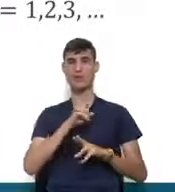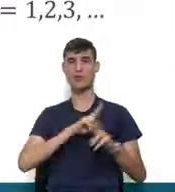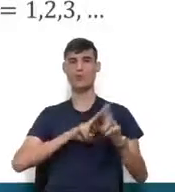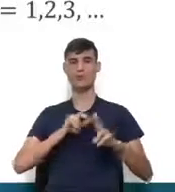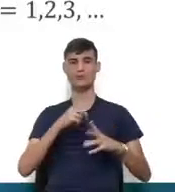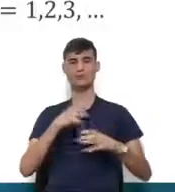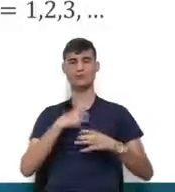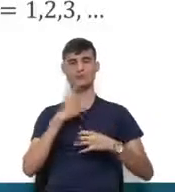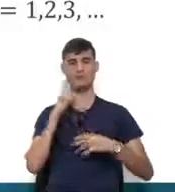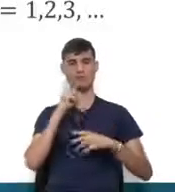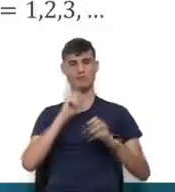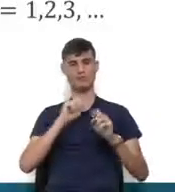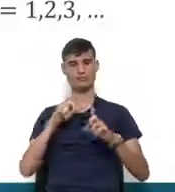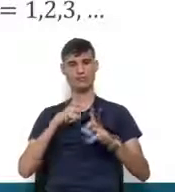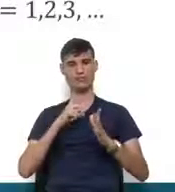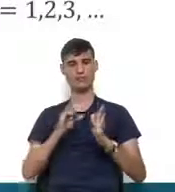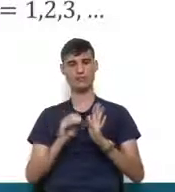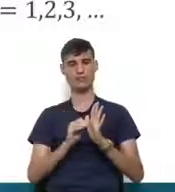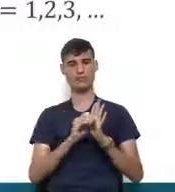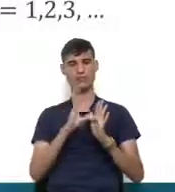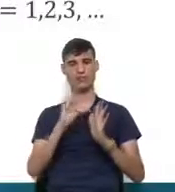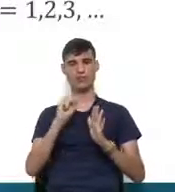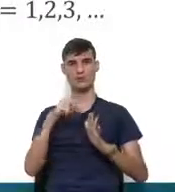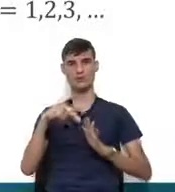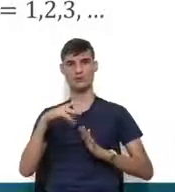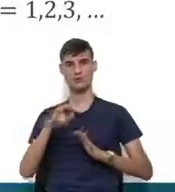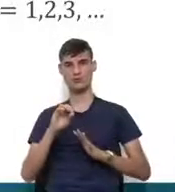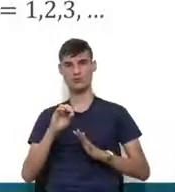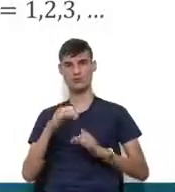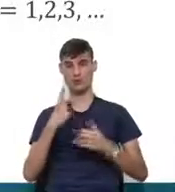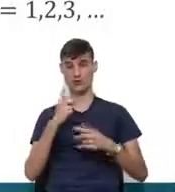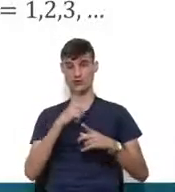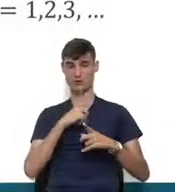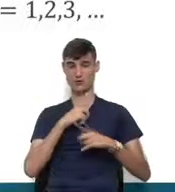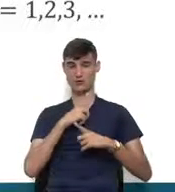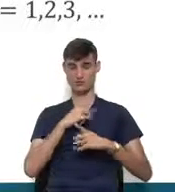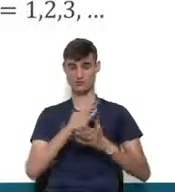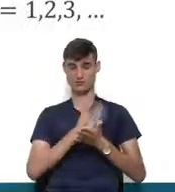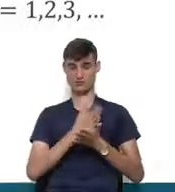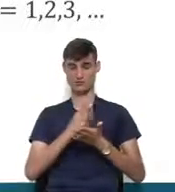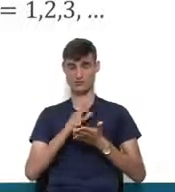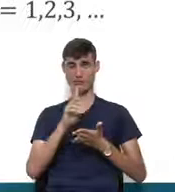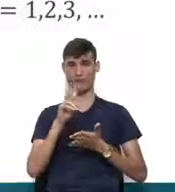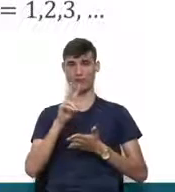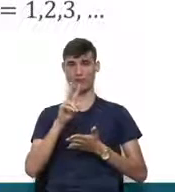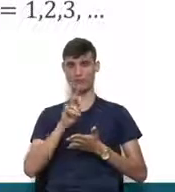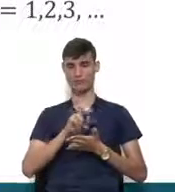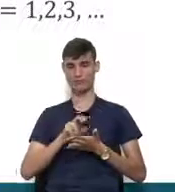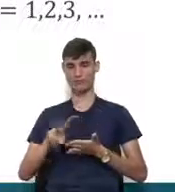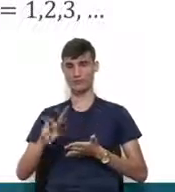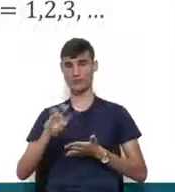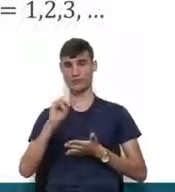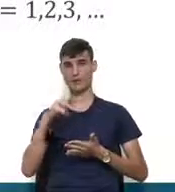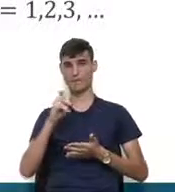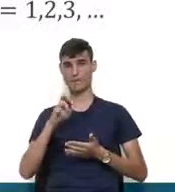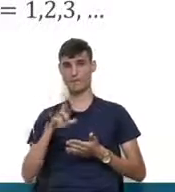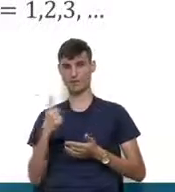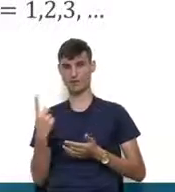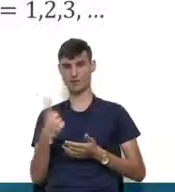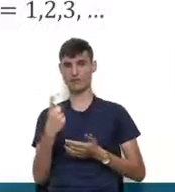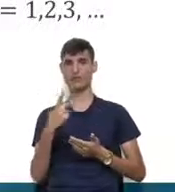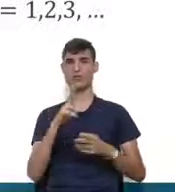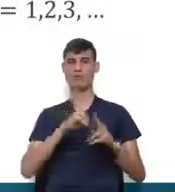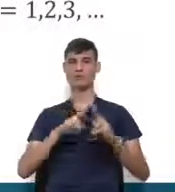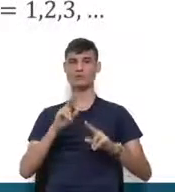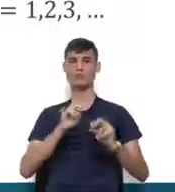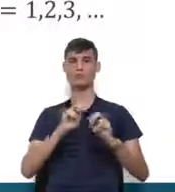esta função que se aplica com o cosseno. Quando eu tiver funções ímpares, eu vou usar a função